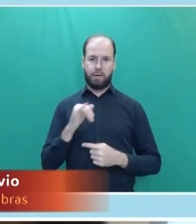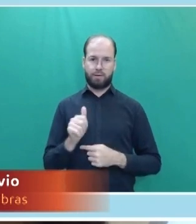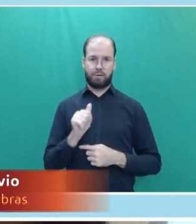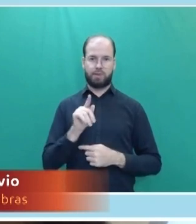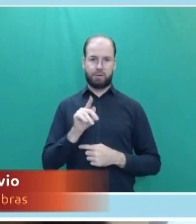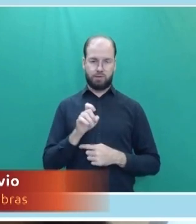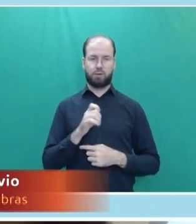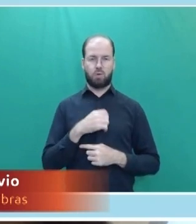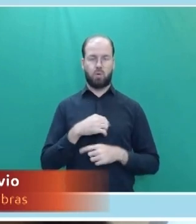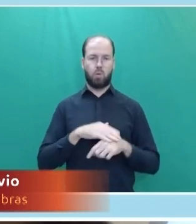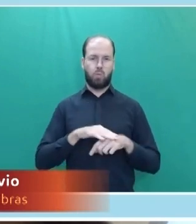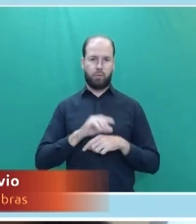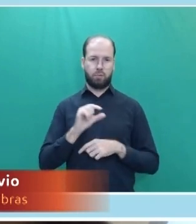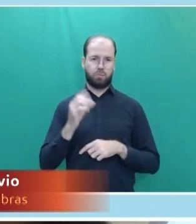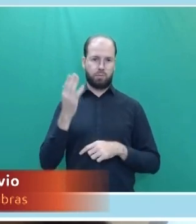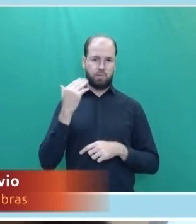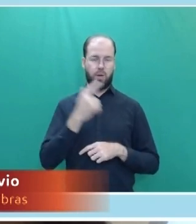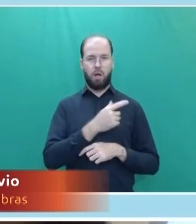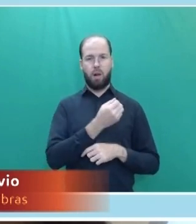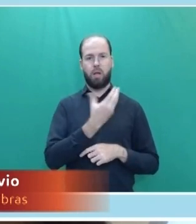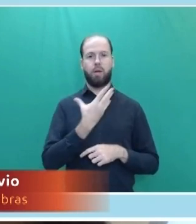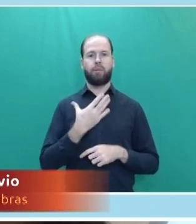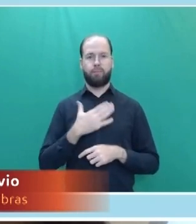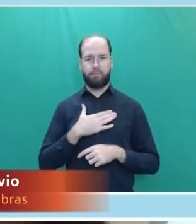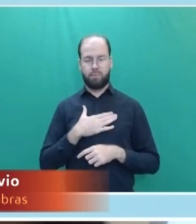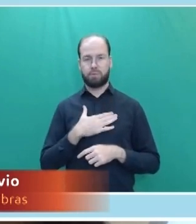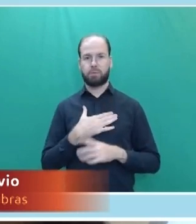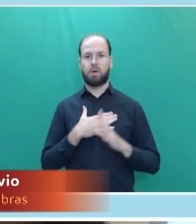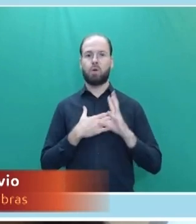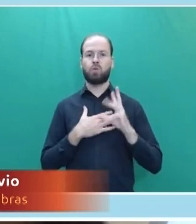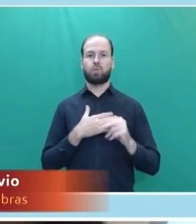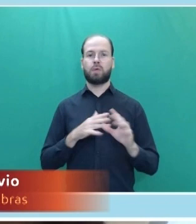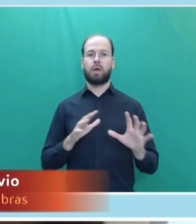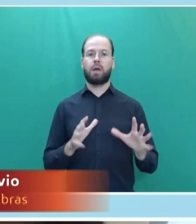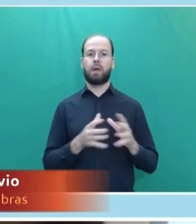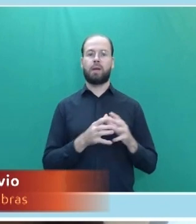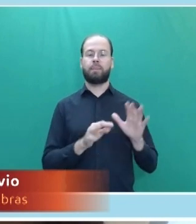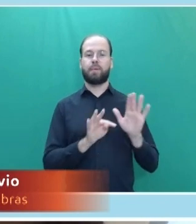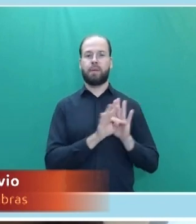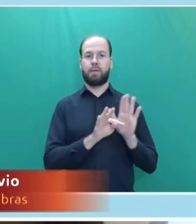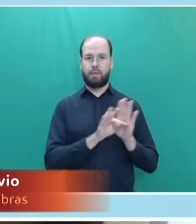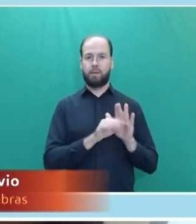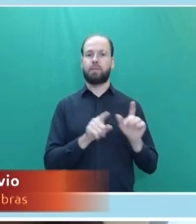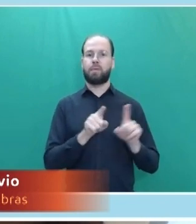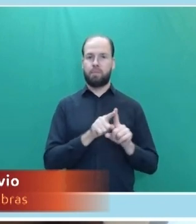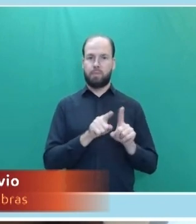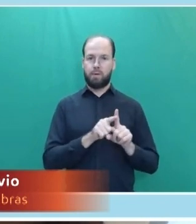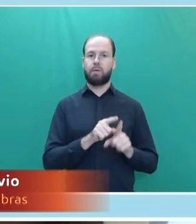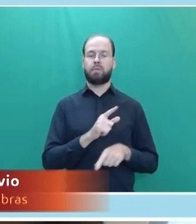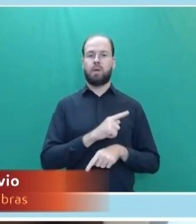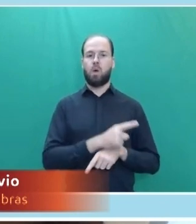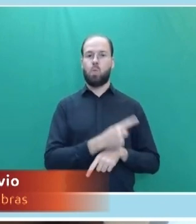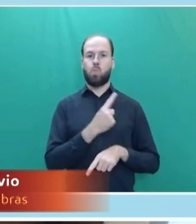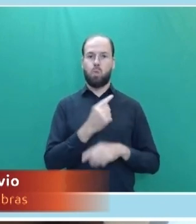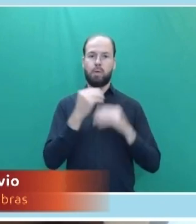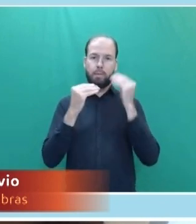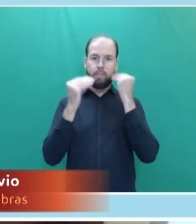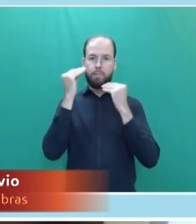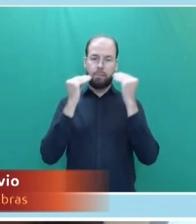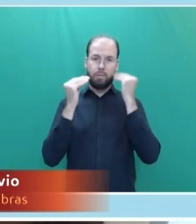conversei há pouco tempo, ela me falava que também em toda a equipe técnica também tinha uma maquiadora